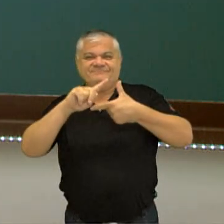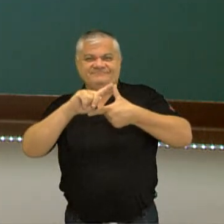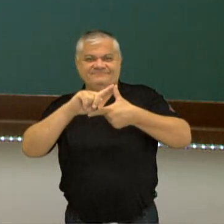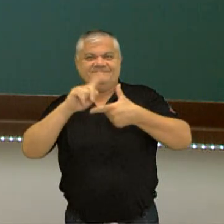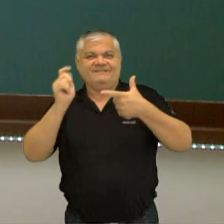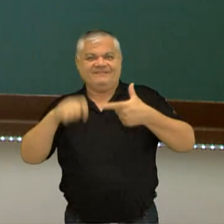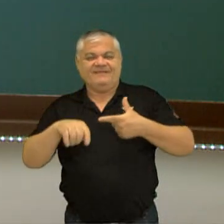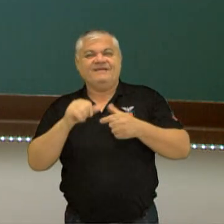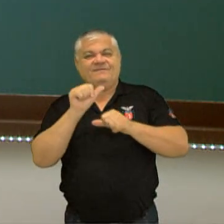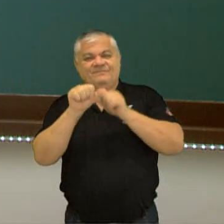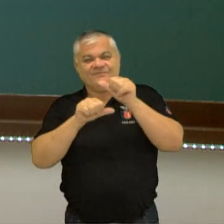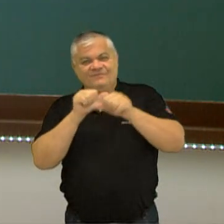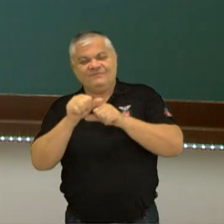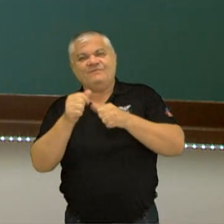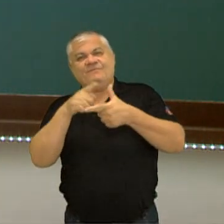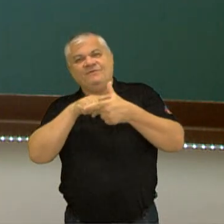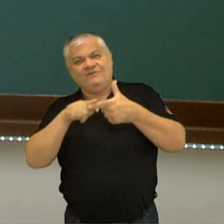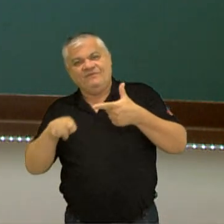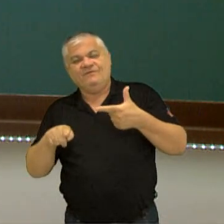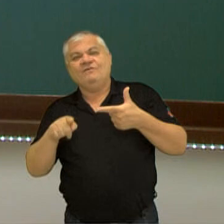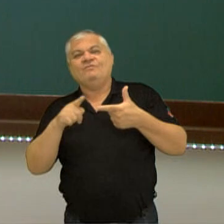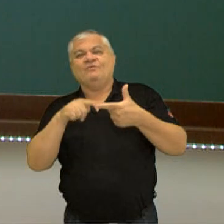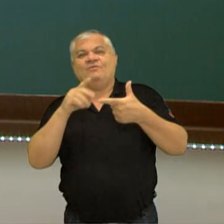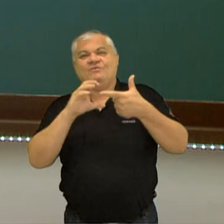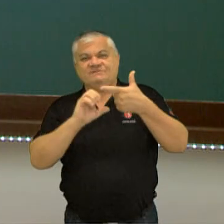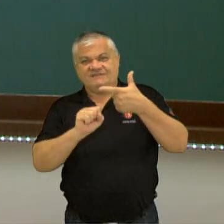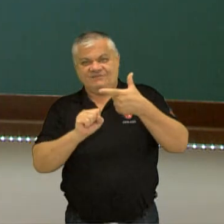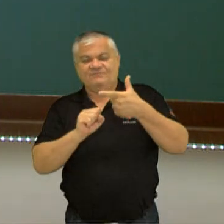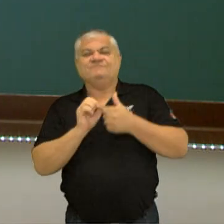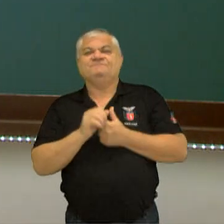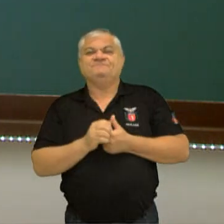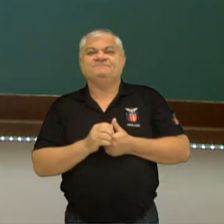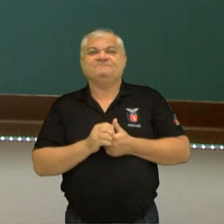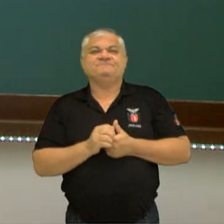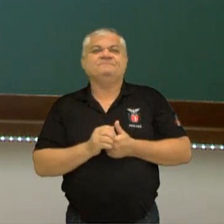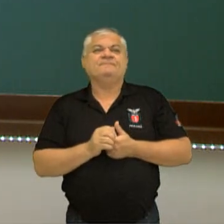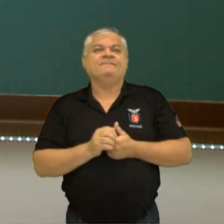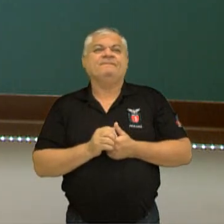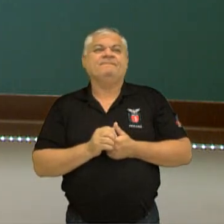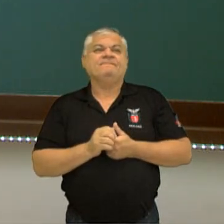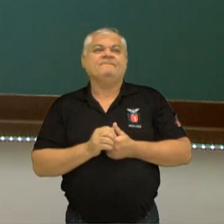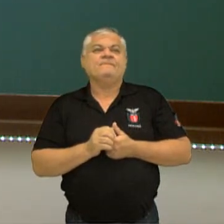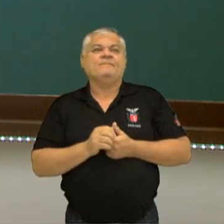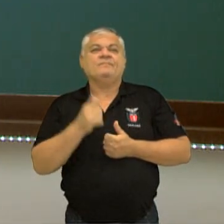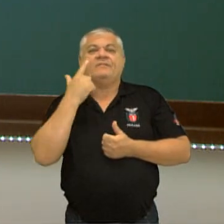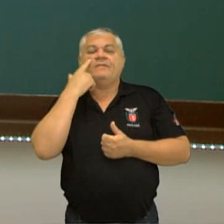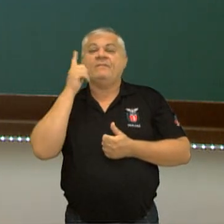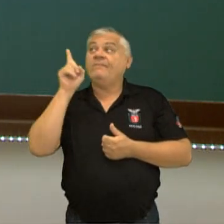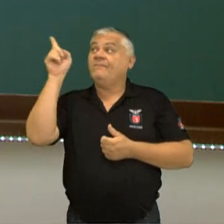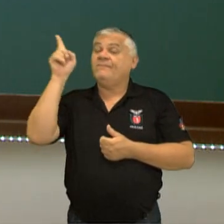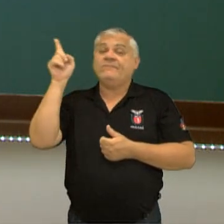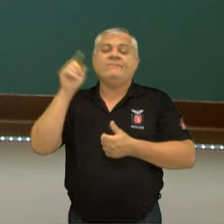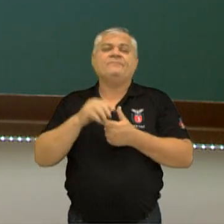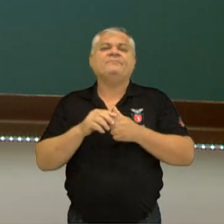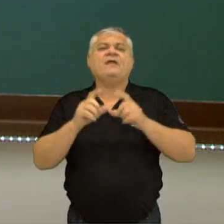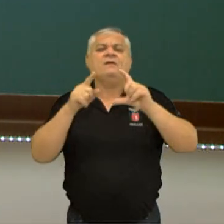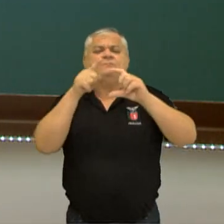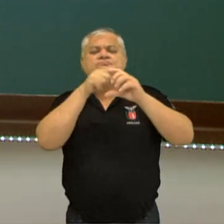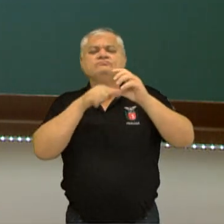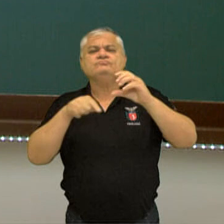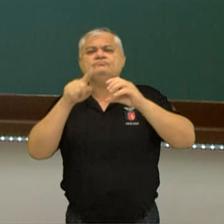é a divisão do valor do seno pelo valor do cosseno. E aí eu trouxe para vocês aqui aonde é que